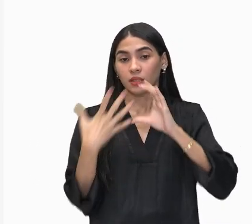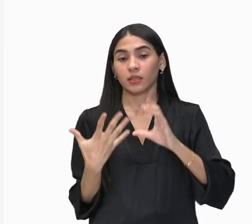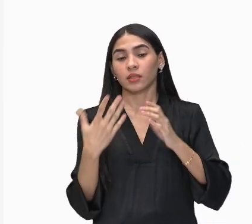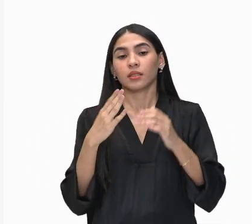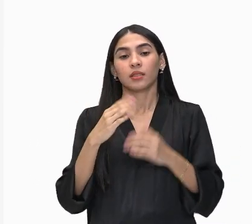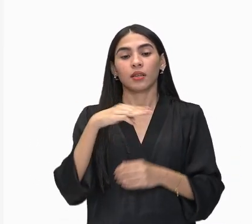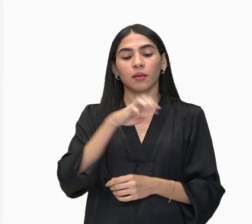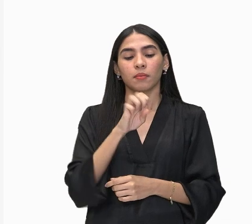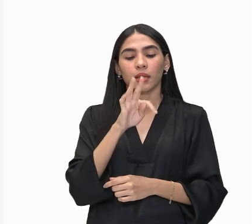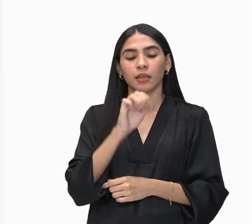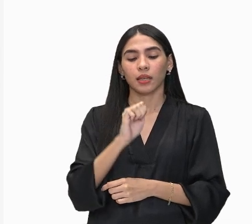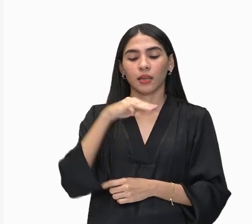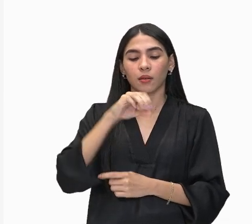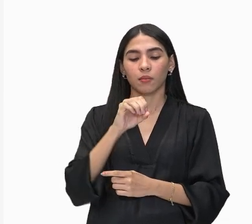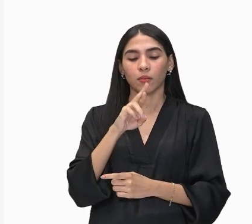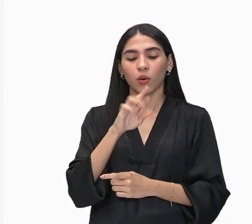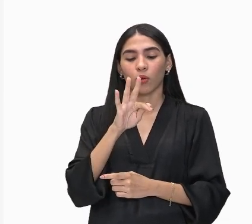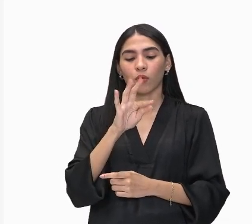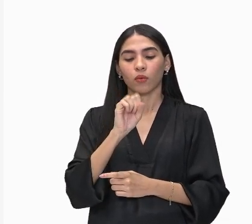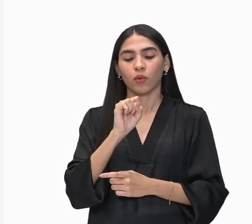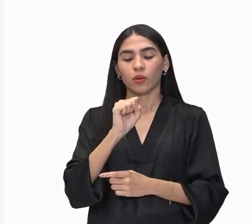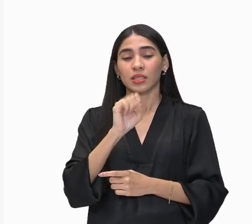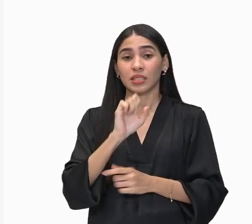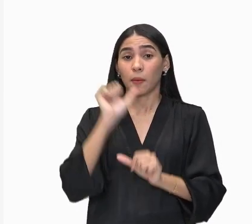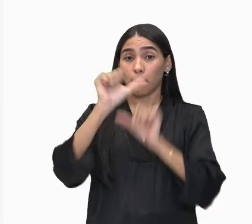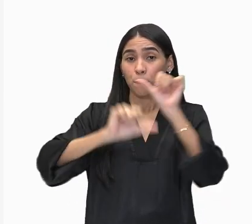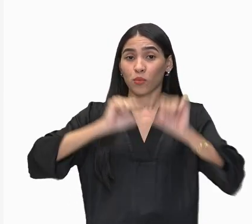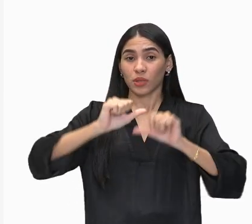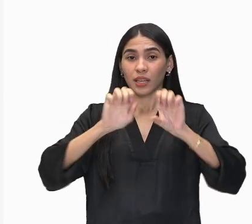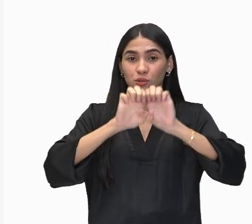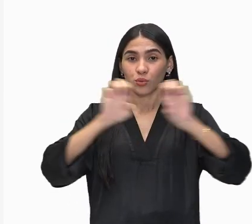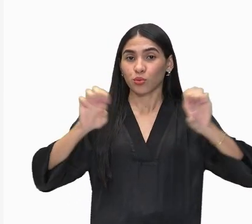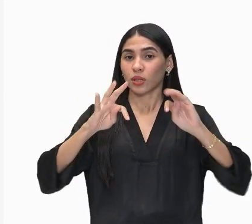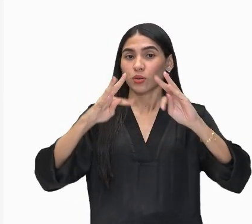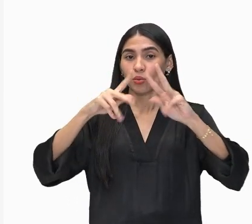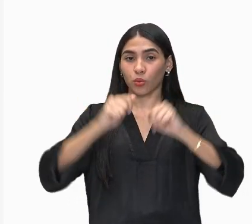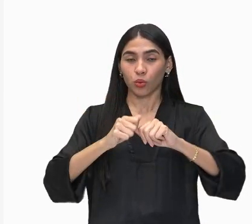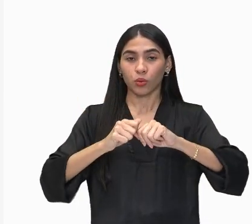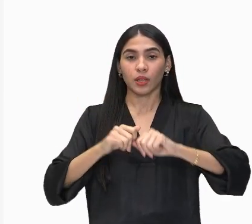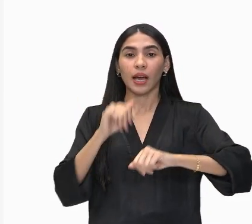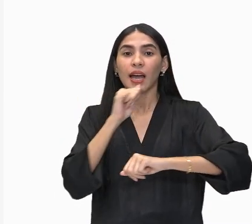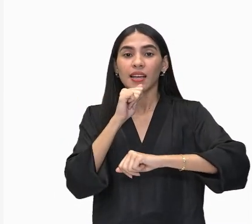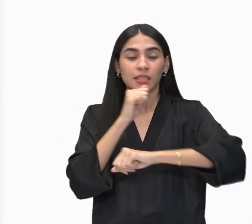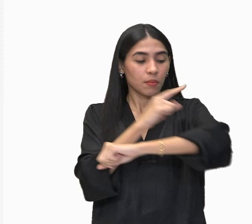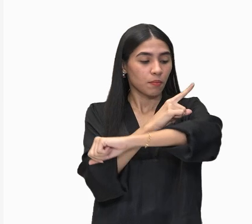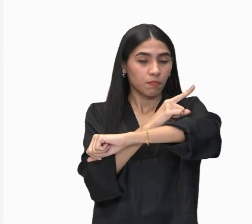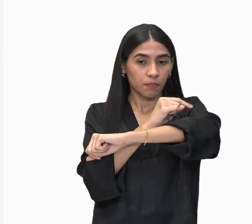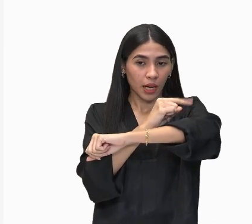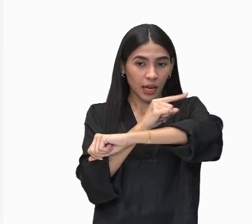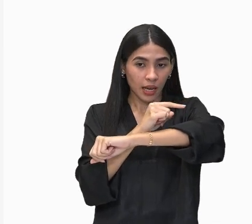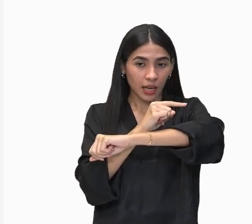de metamorfose, quer dizer, mudar completamente a forma, desde o indivíduo jovem até chegar ao